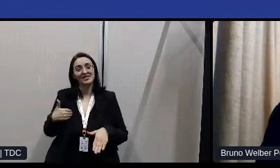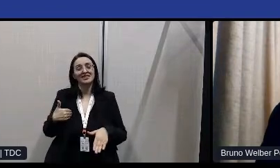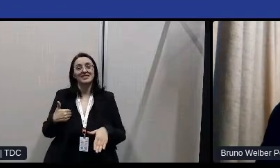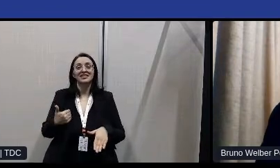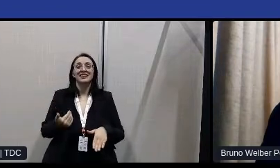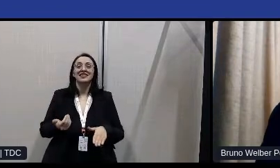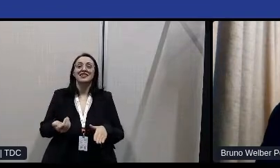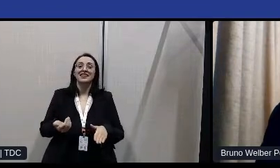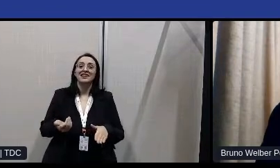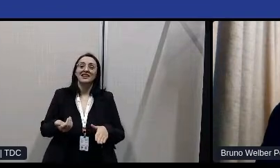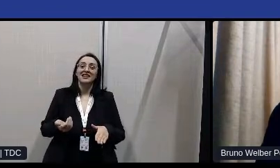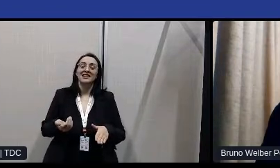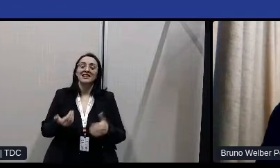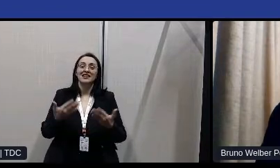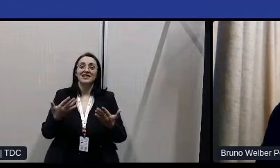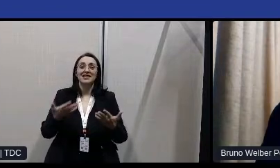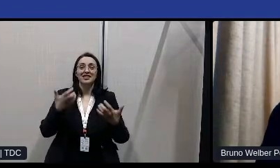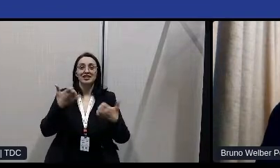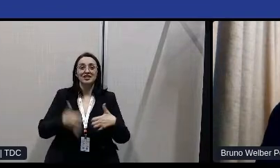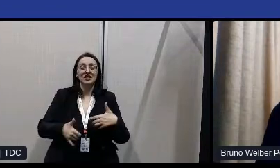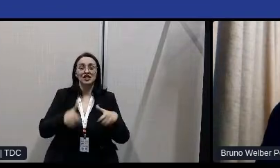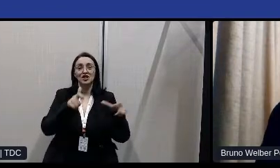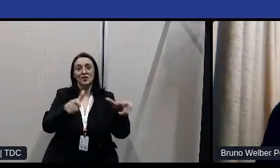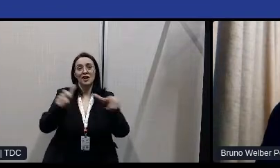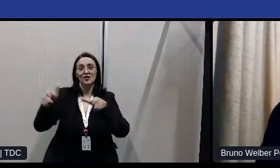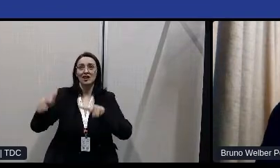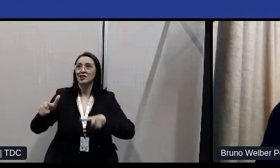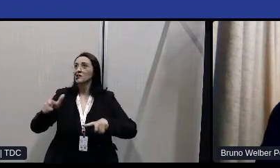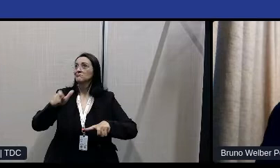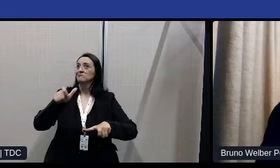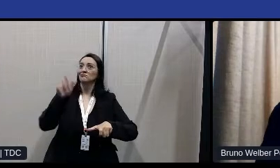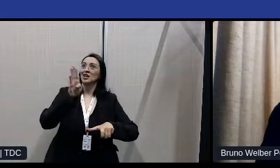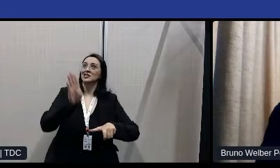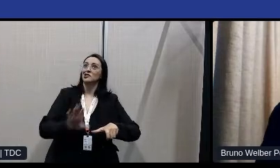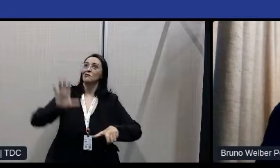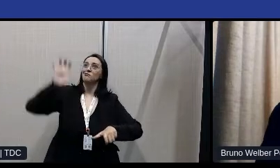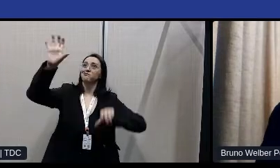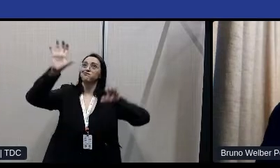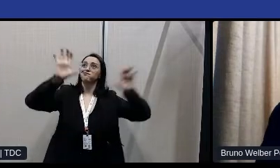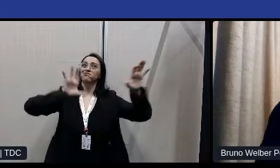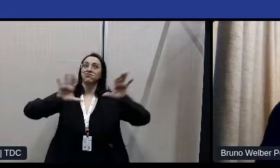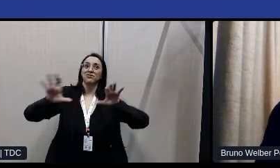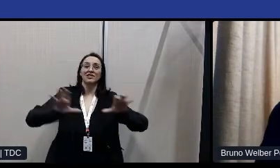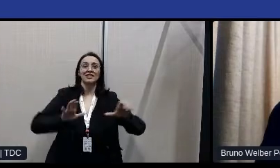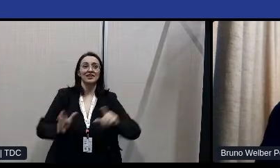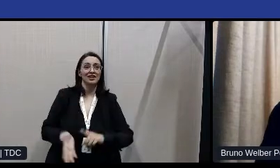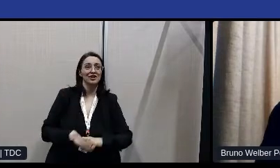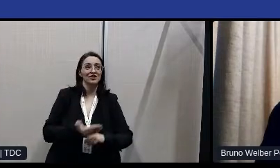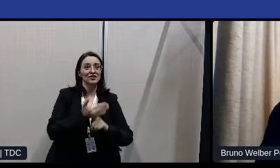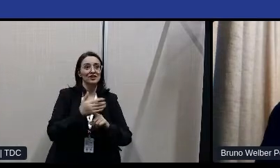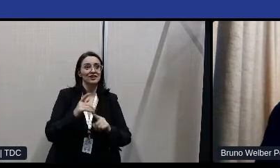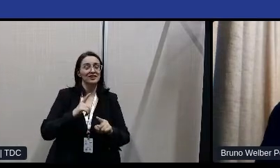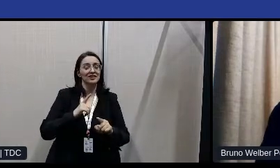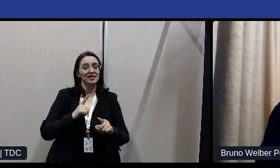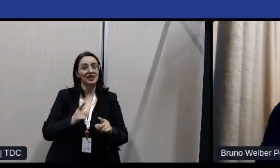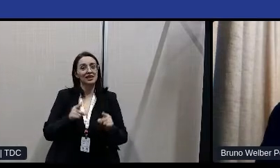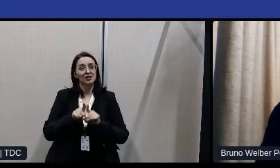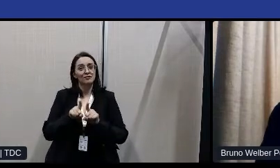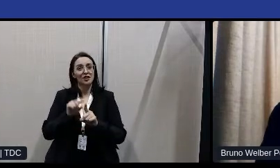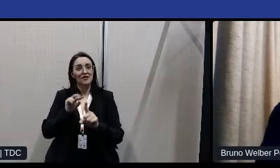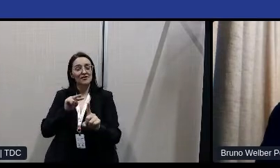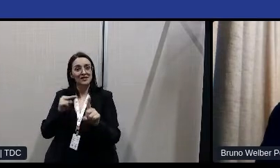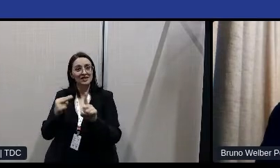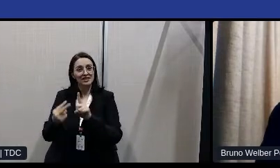com deficiência que estão em lugares mais extremos, estão finalmente tendo acesso à tecnologia. A gente tem essa visão que as pessoas